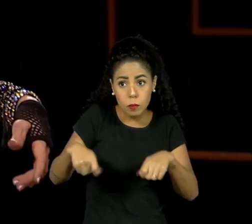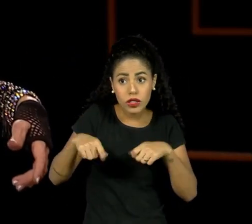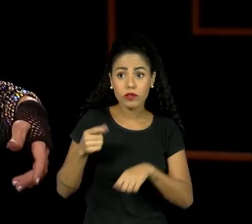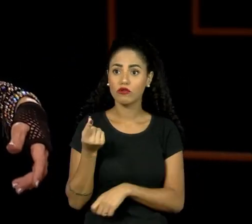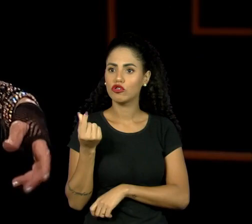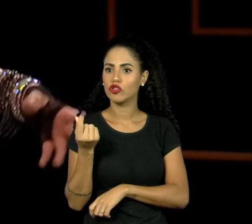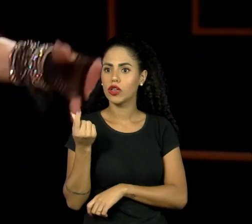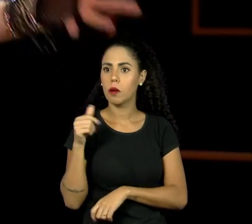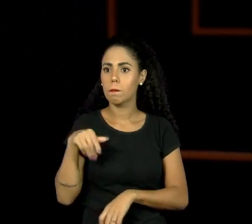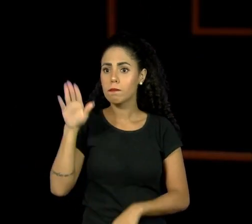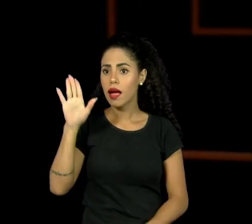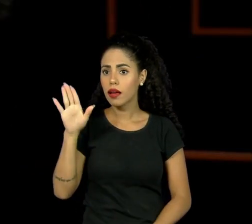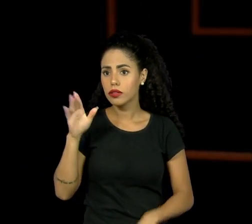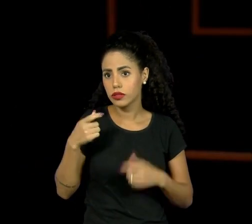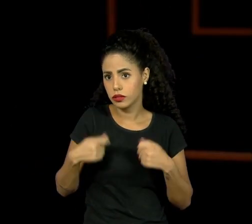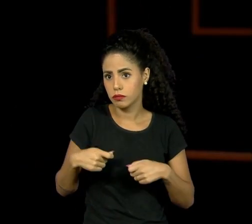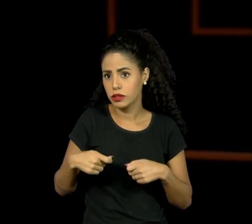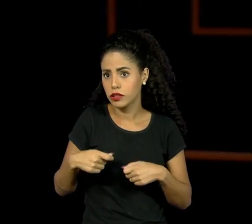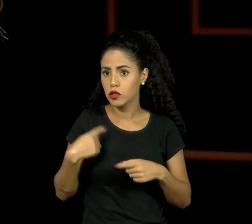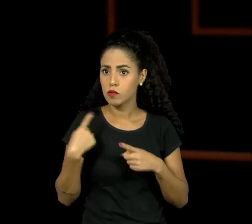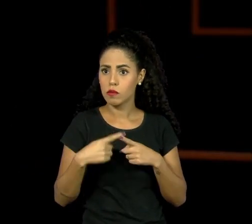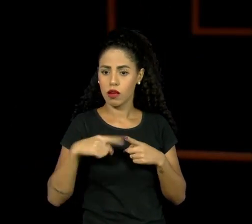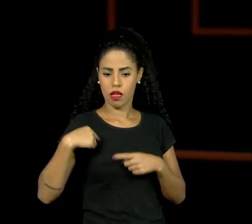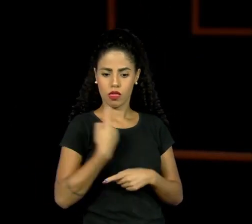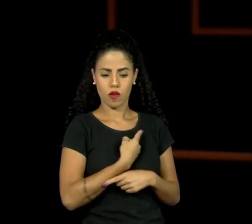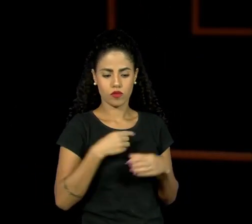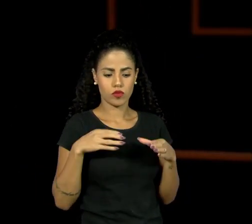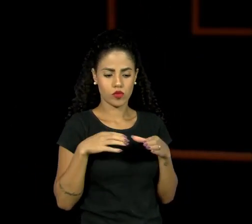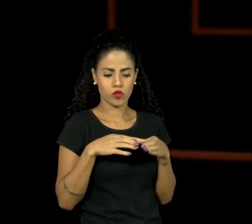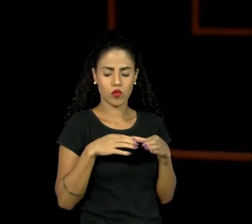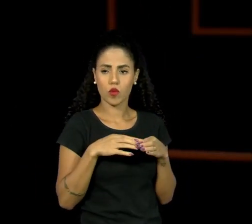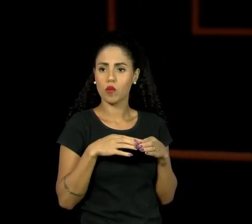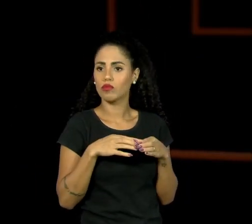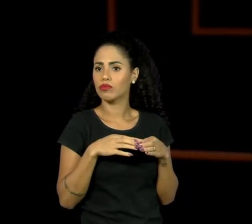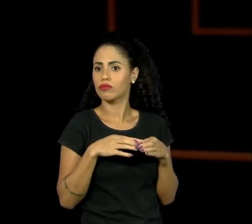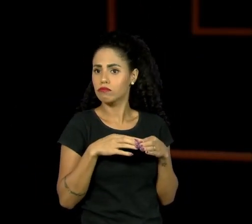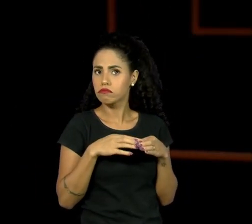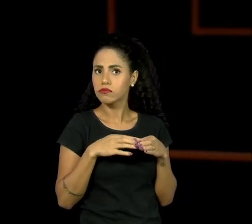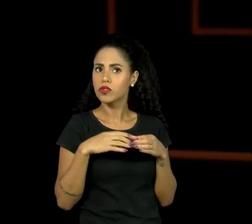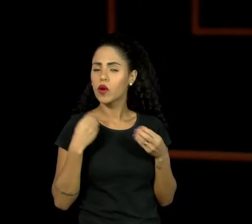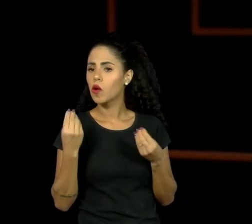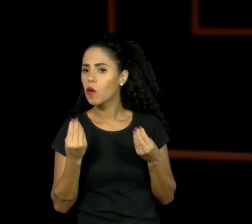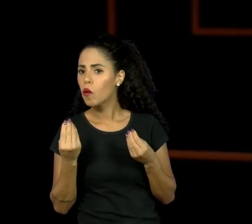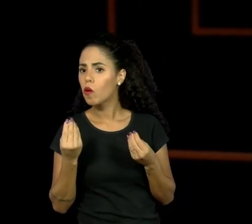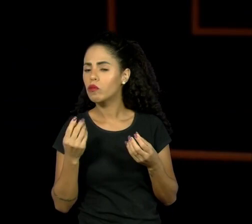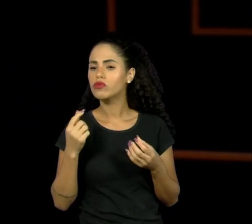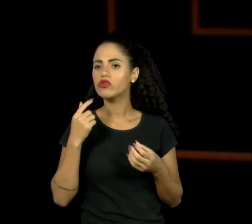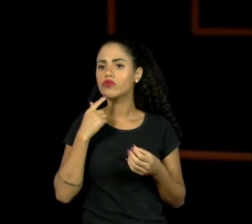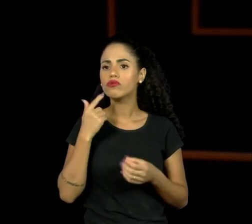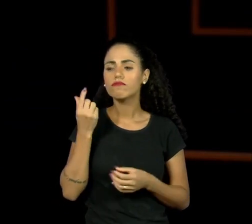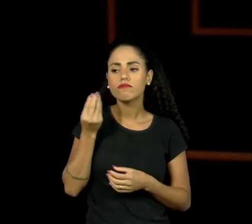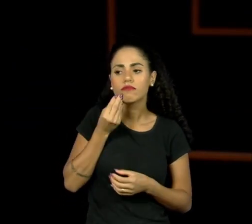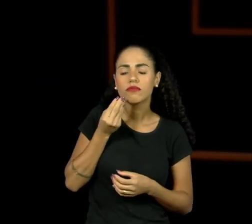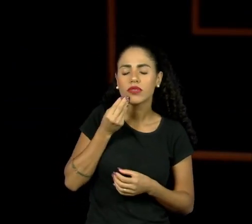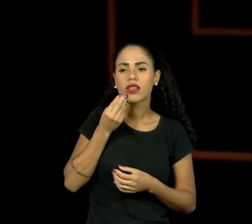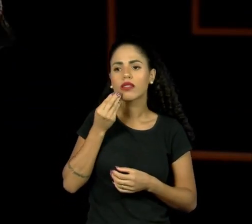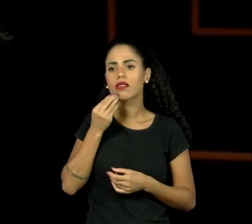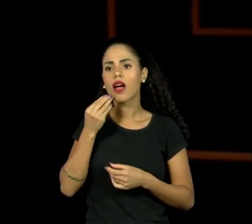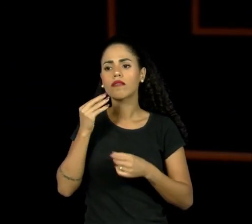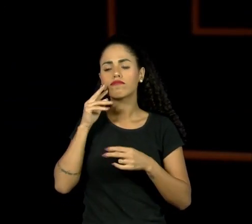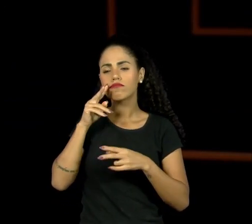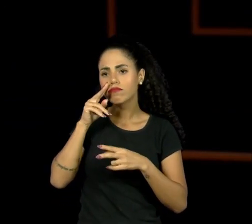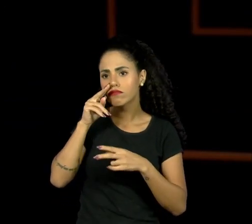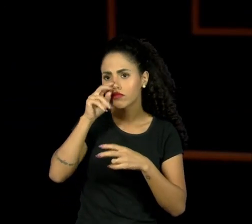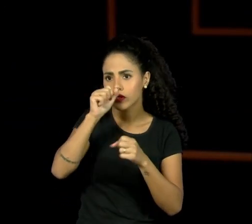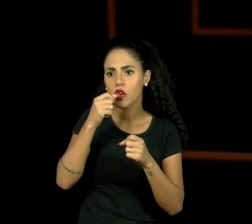dinheiro, porque a gente, como grupo, a gente não está conseguindo criar uma estrutura, porque não